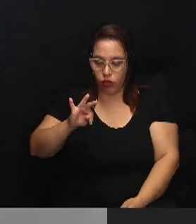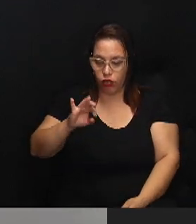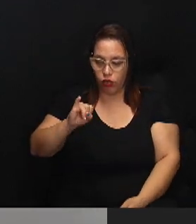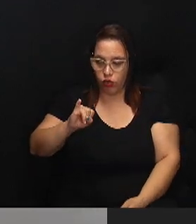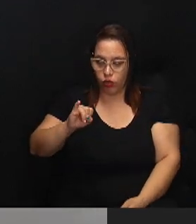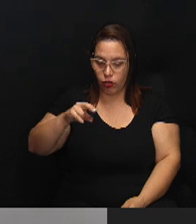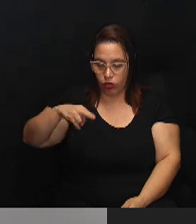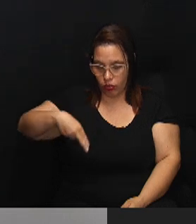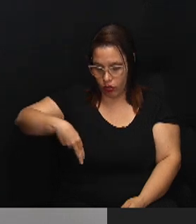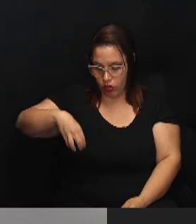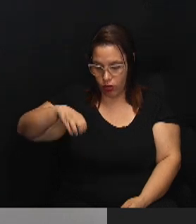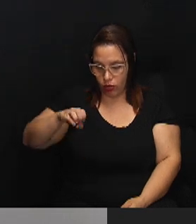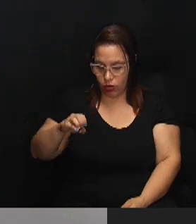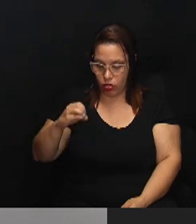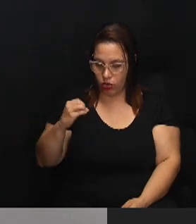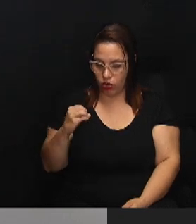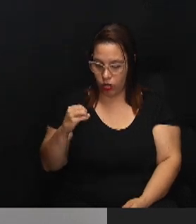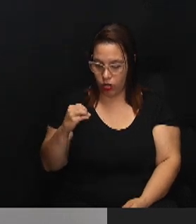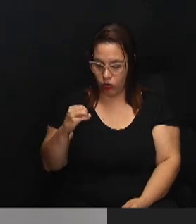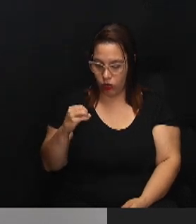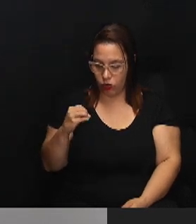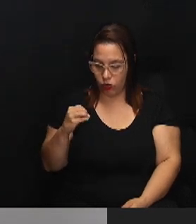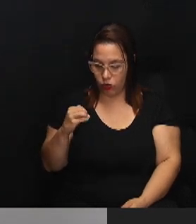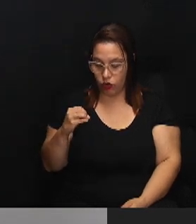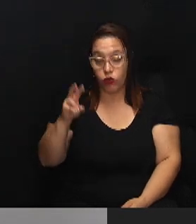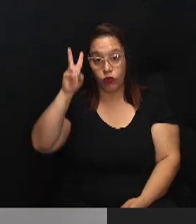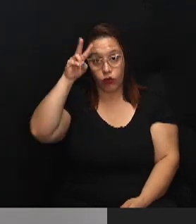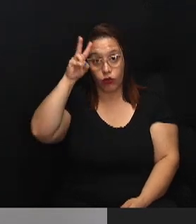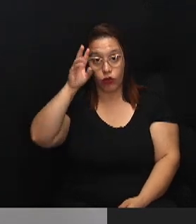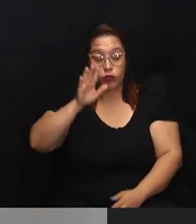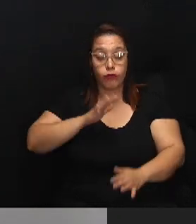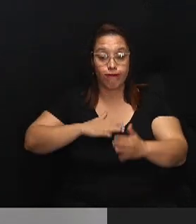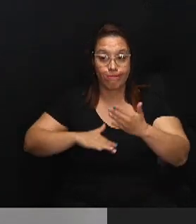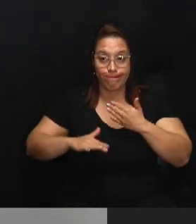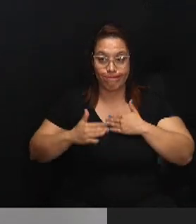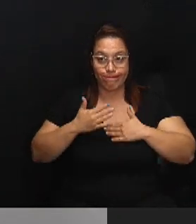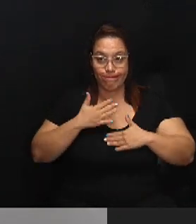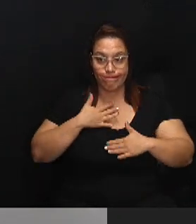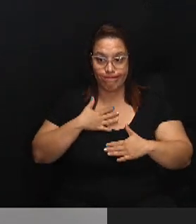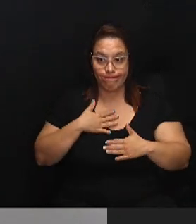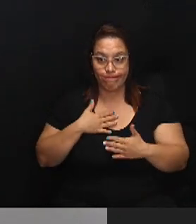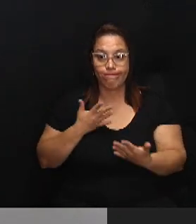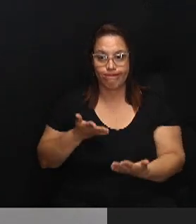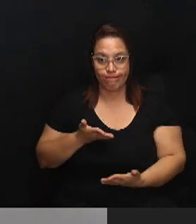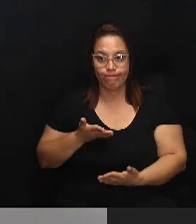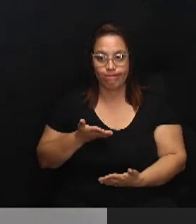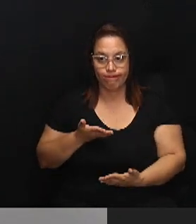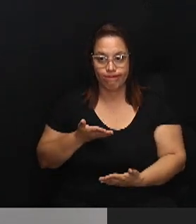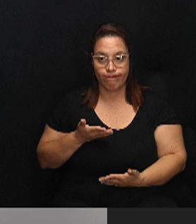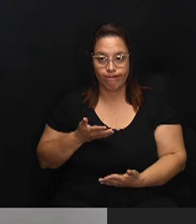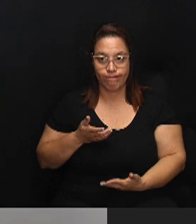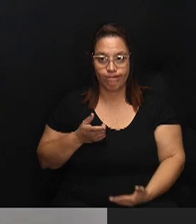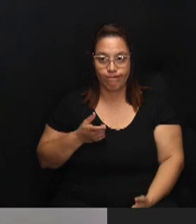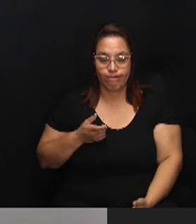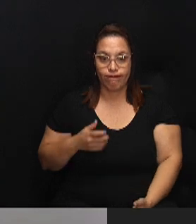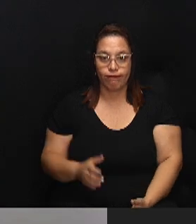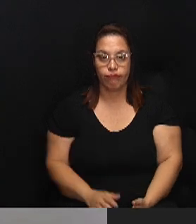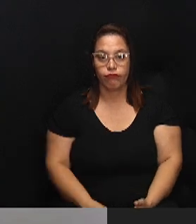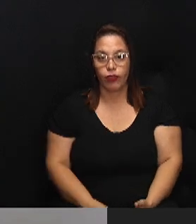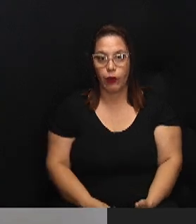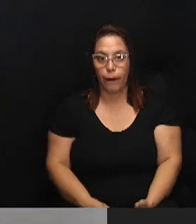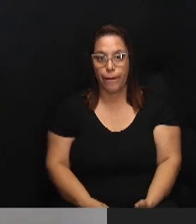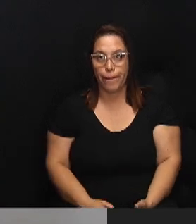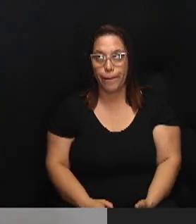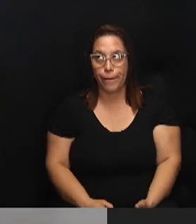no outro, 15 dias, a gente tem histórias de afeto. E a gente a gente tem sido assim,